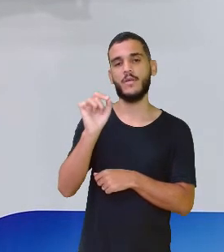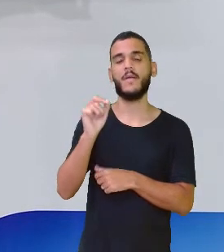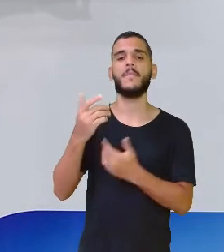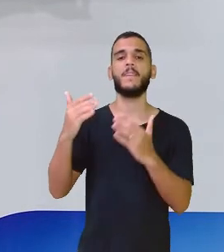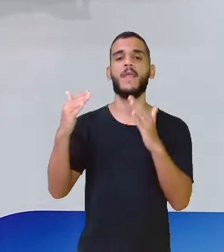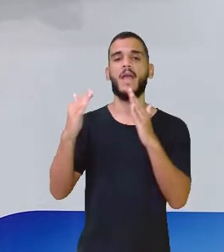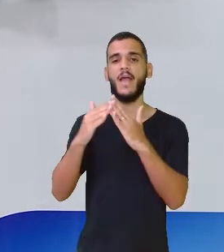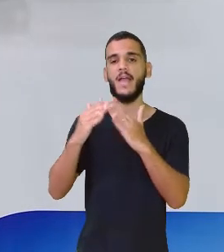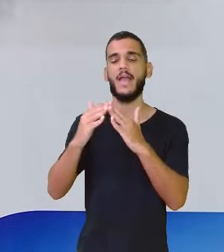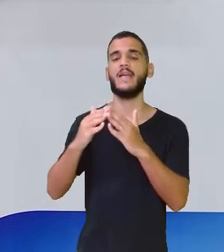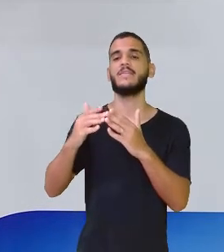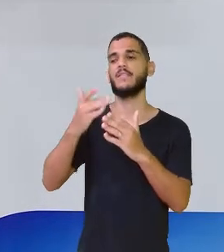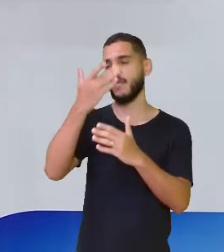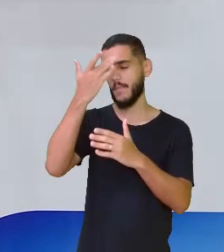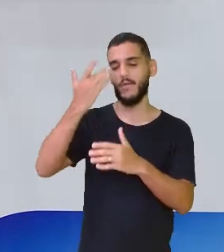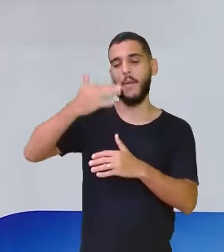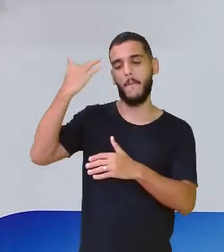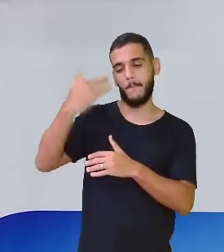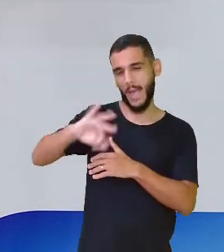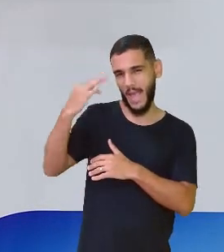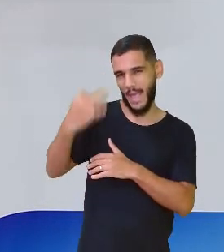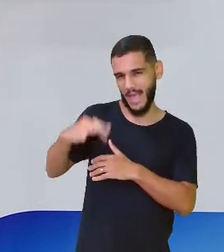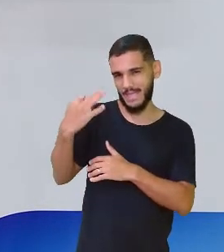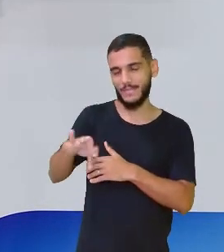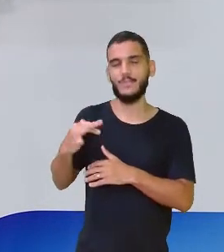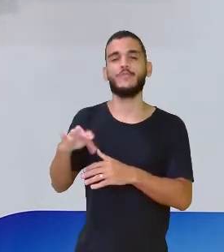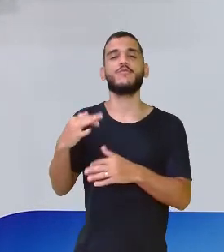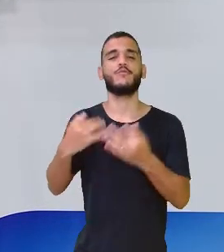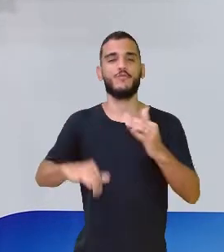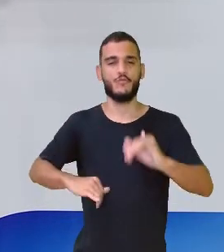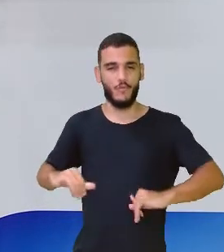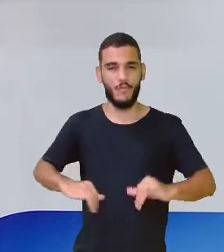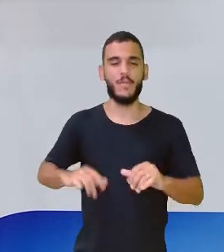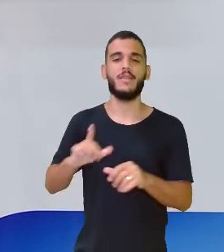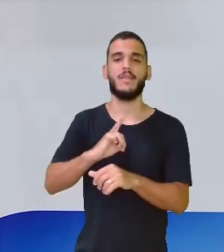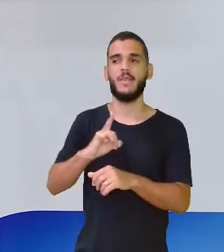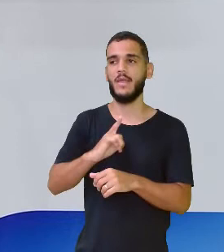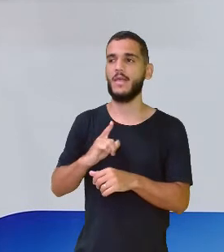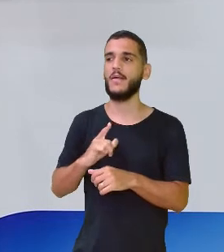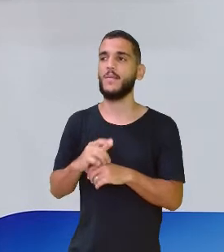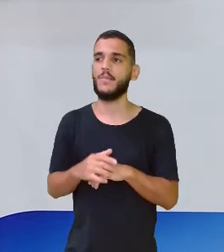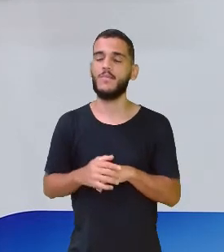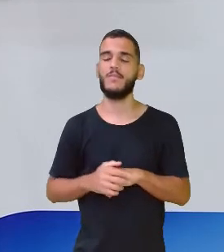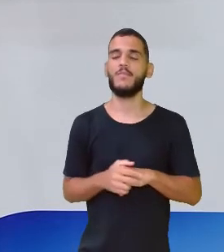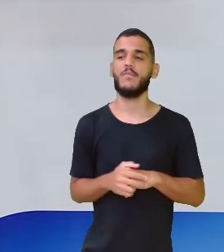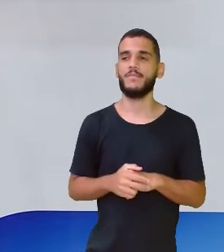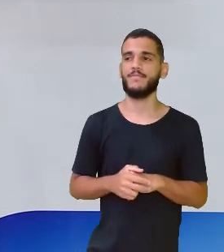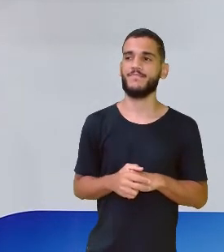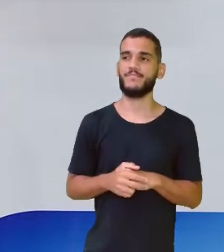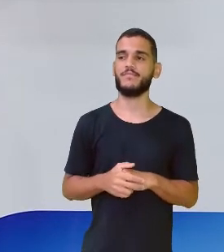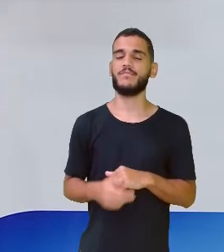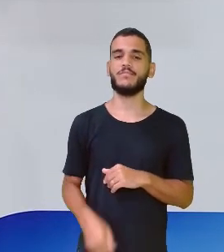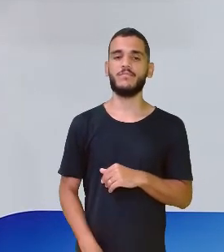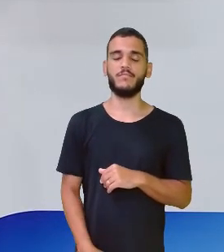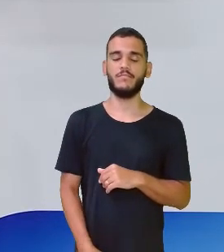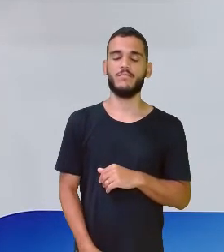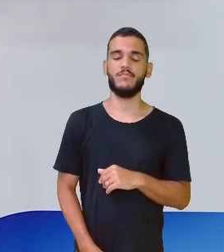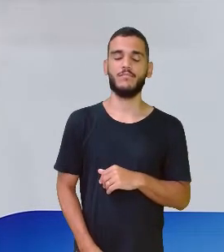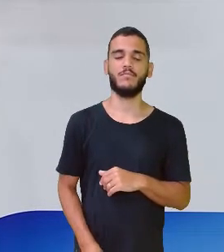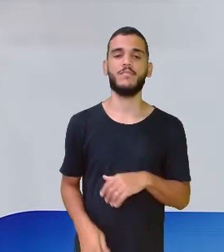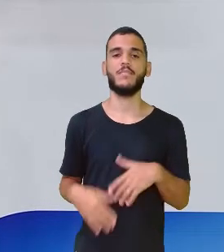purgar. Certo? Aqui, ó, o engenho fica aqui, certo? O detalhe que esse engenho aqui é o engenho que a gente chama